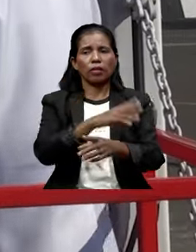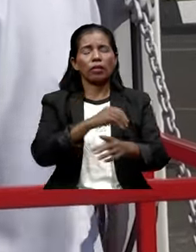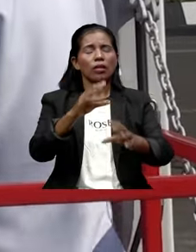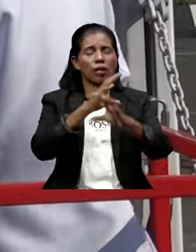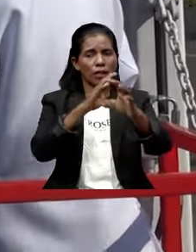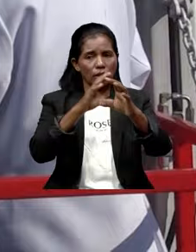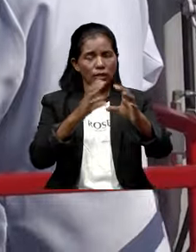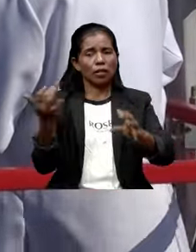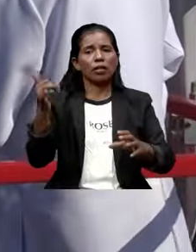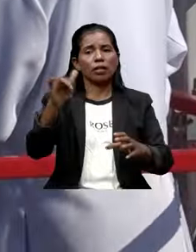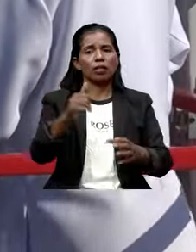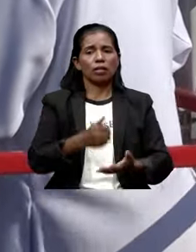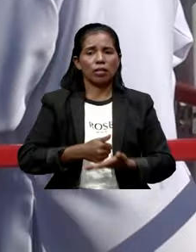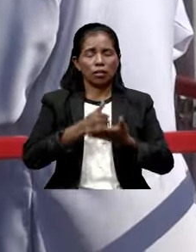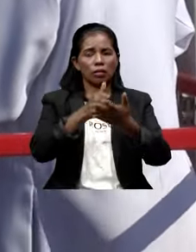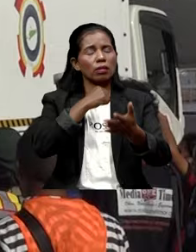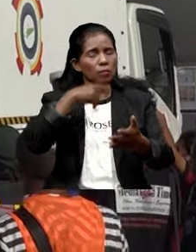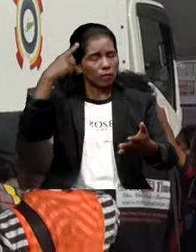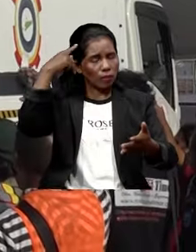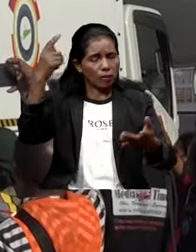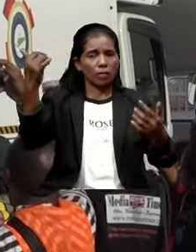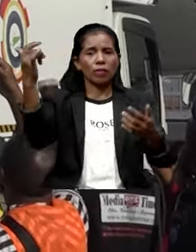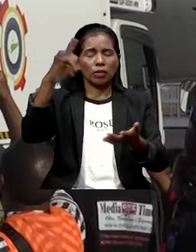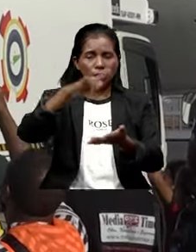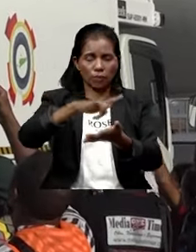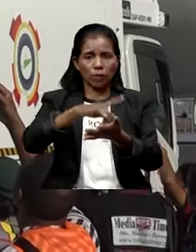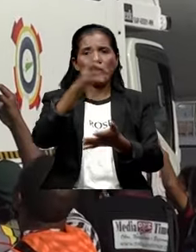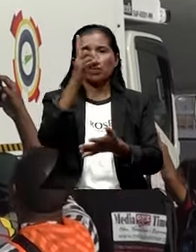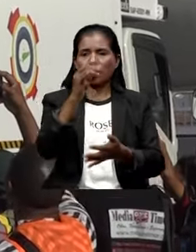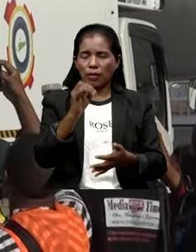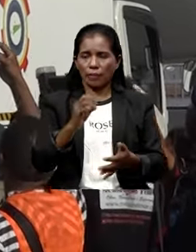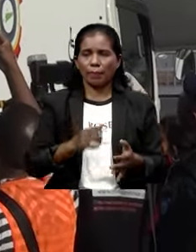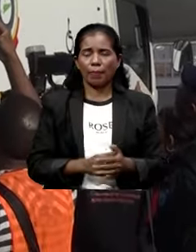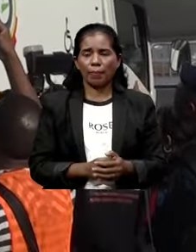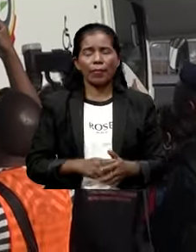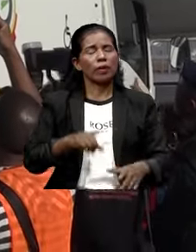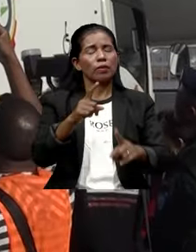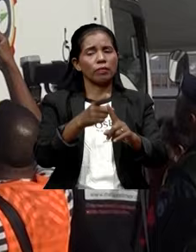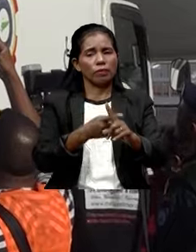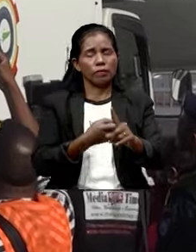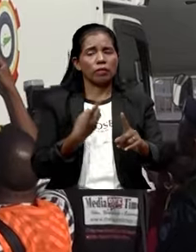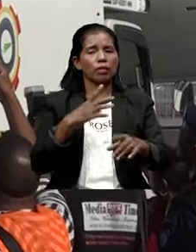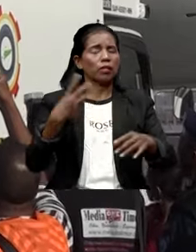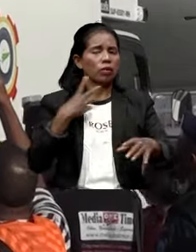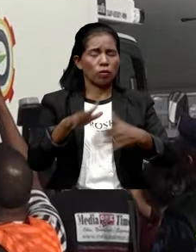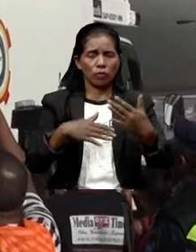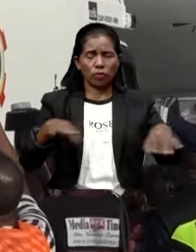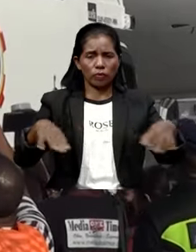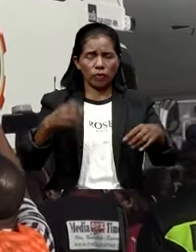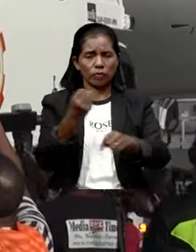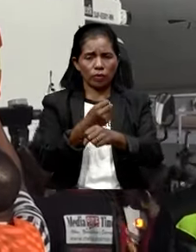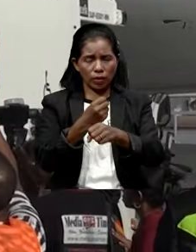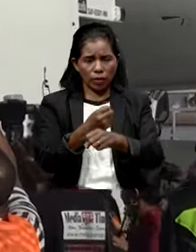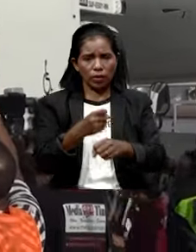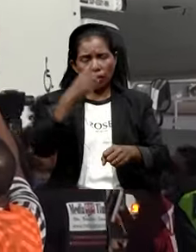amvolif, nebe, se facilita amo Papa, ben hira toi e aeroporto dele. E a fulano hira knelara em toda a casa, em serviço. Isso tá na